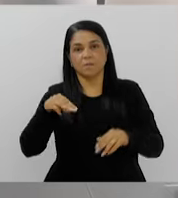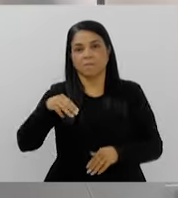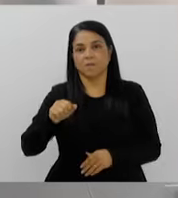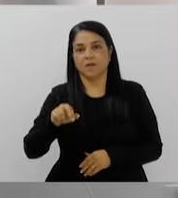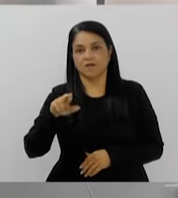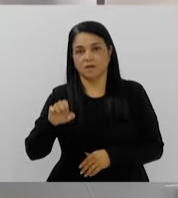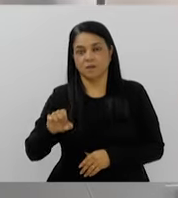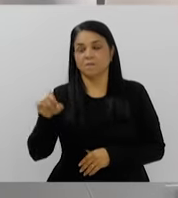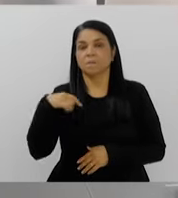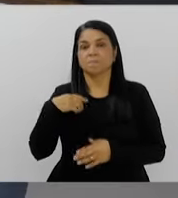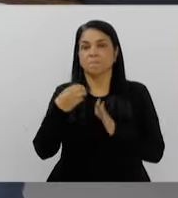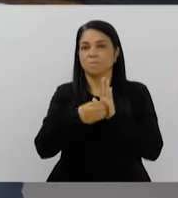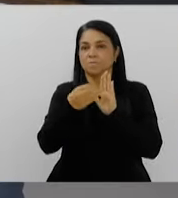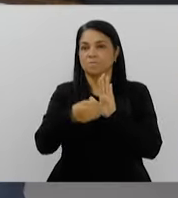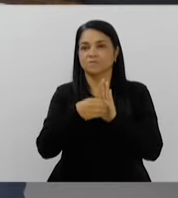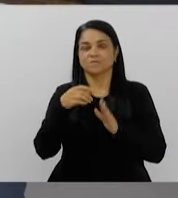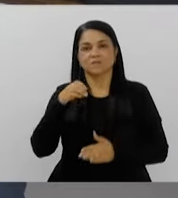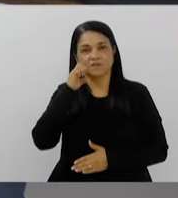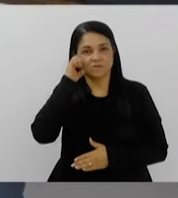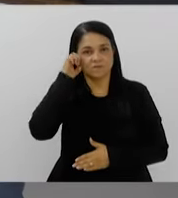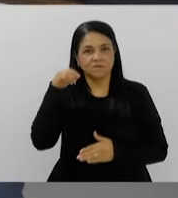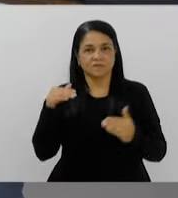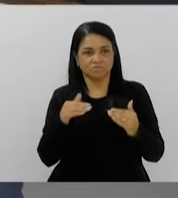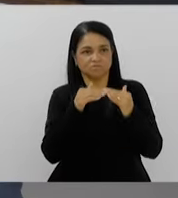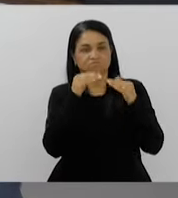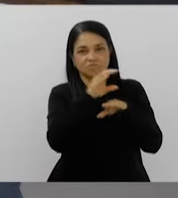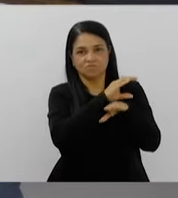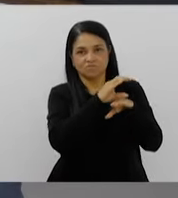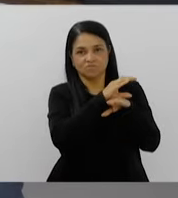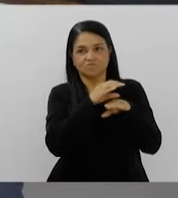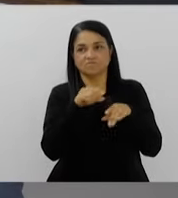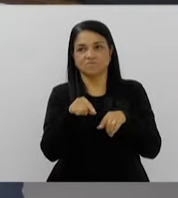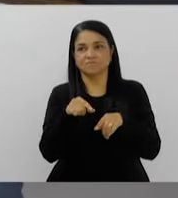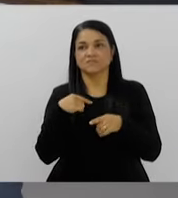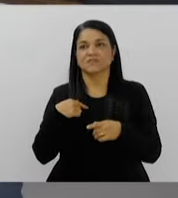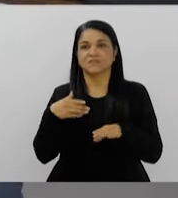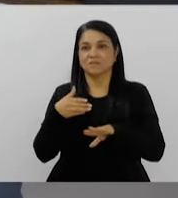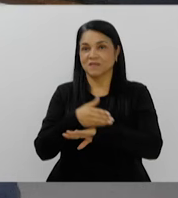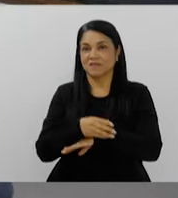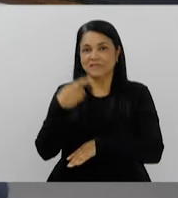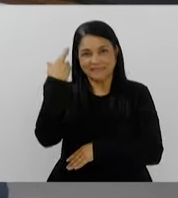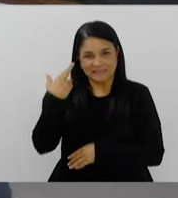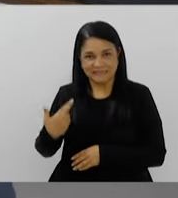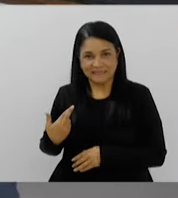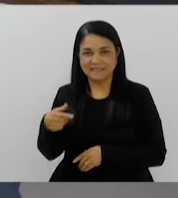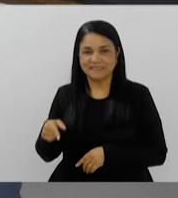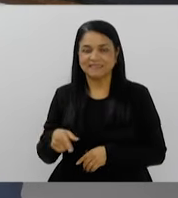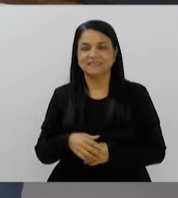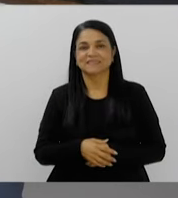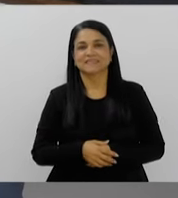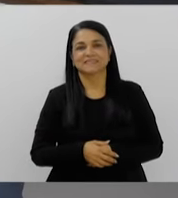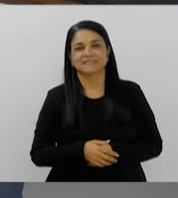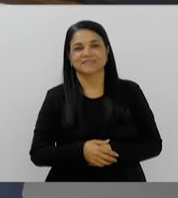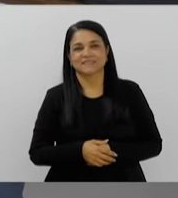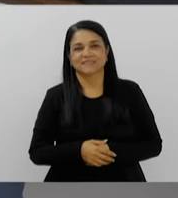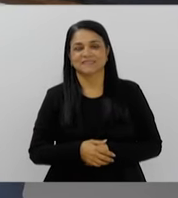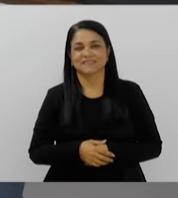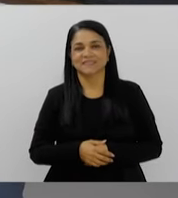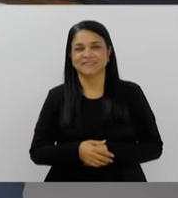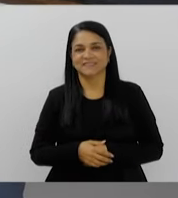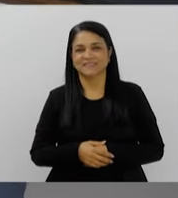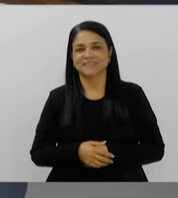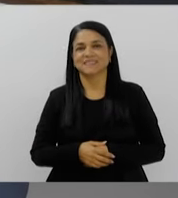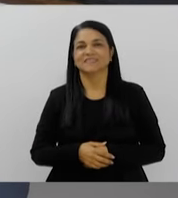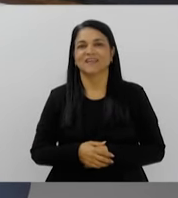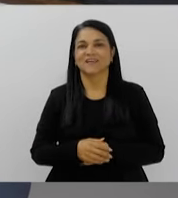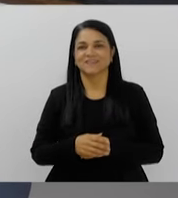aparecer. Constitucionalidade. Em discussão. Com invasão de competência da deputada Renata Souza, né? Verdade.